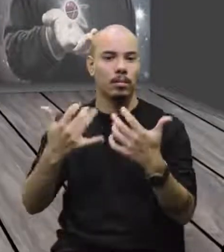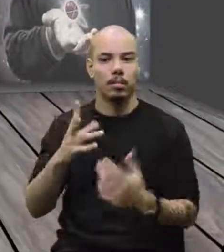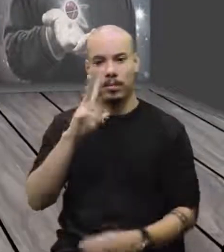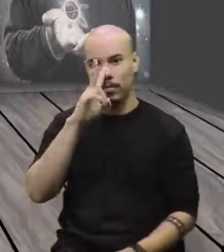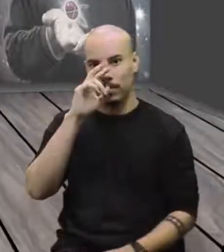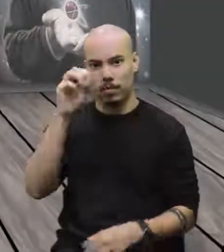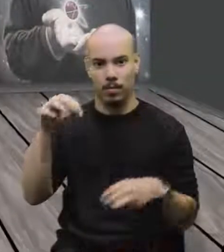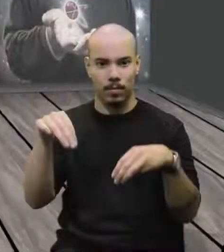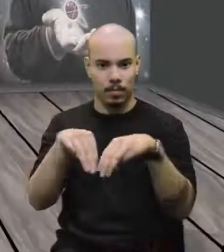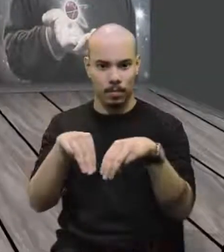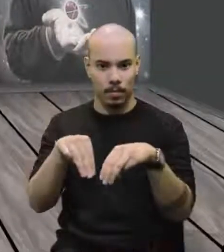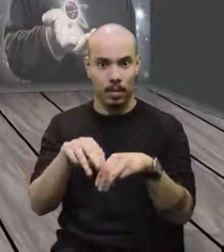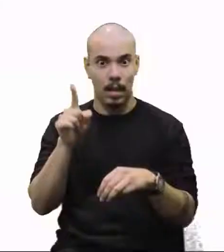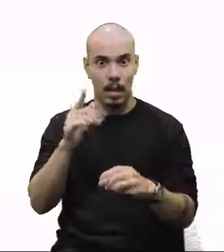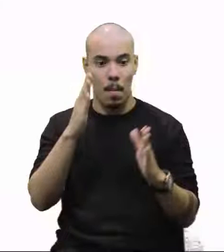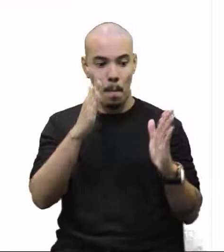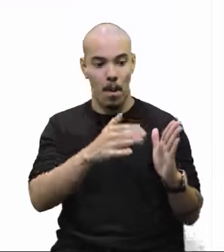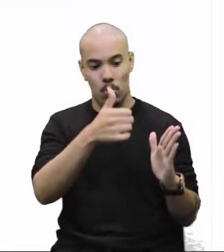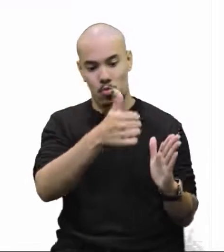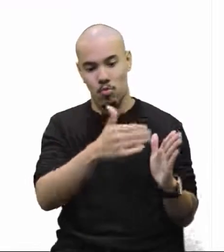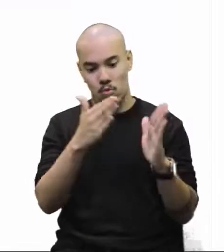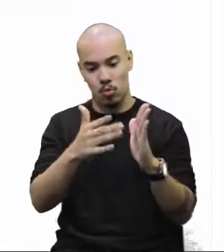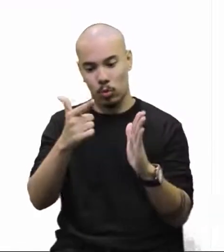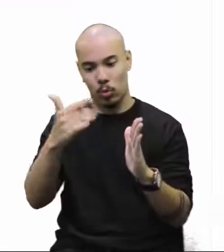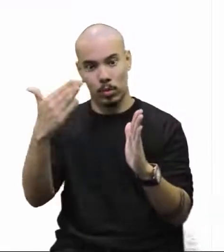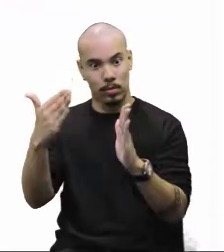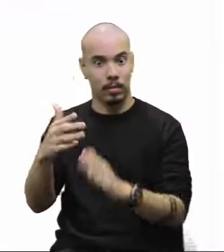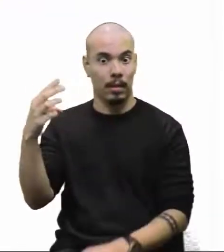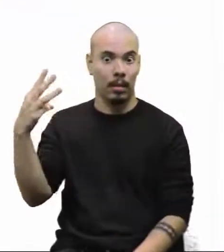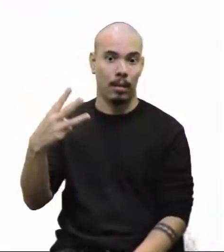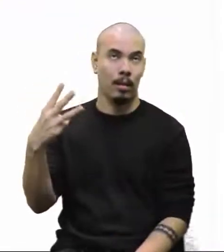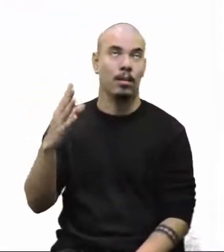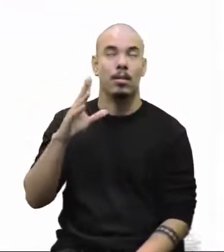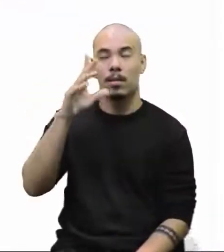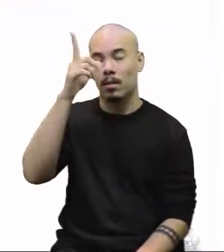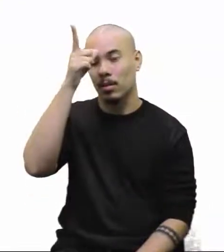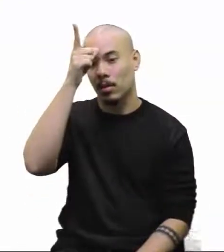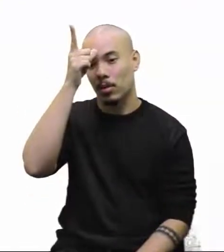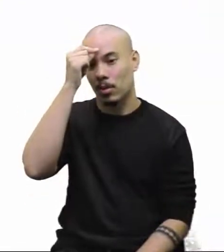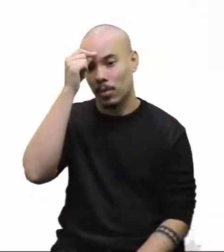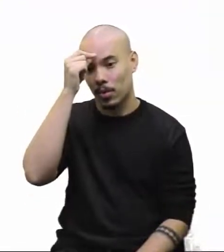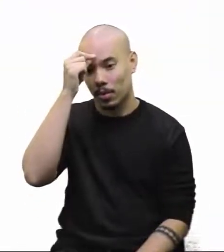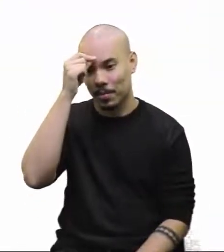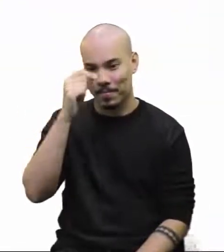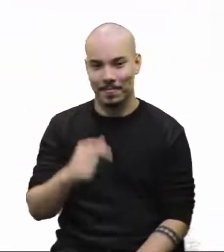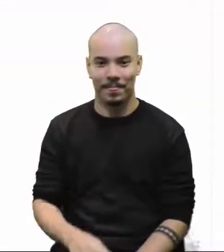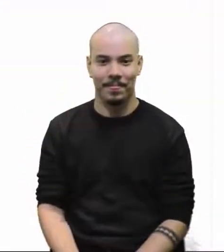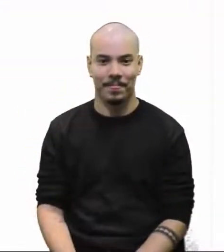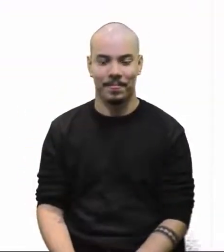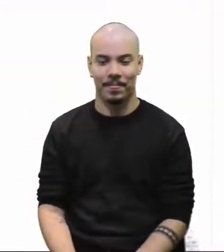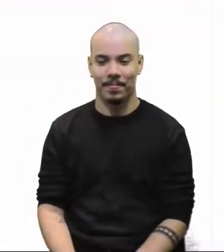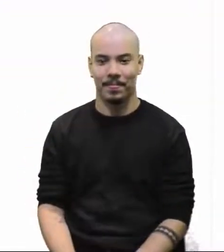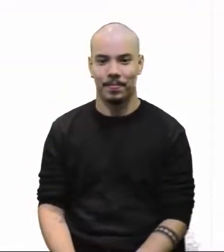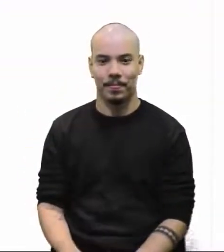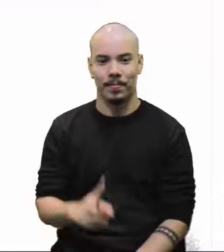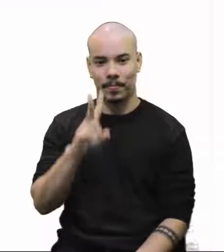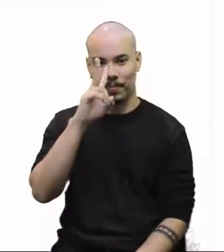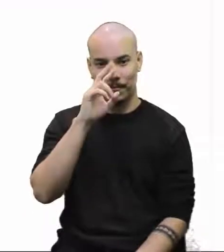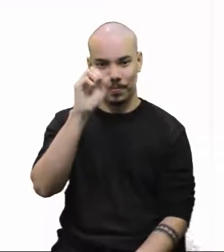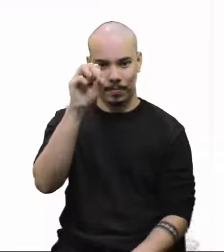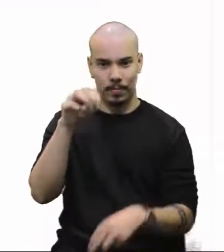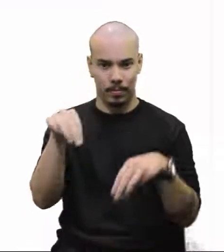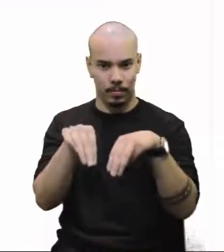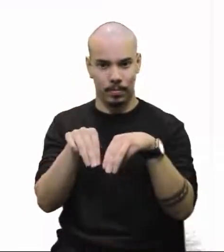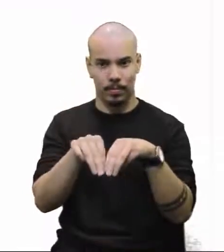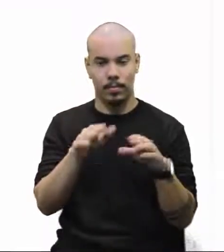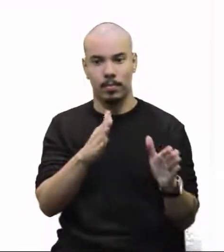vários. Parte Então, vamos 3. lá? Continuando. Tá igual Star Wars. Isso. Chega no 9 e não acaba. Força magnética,